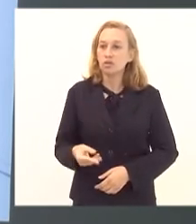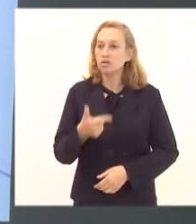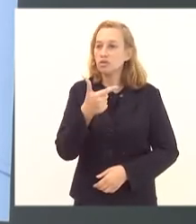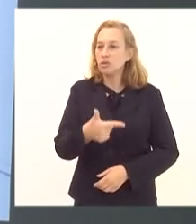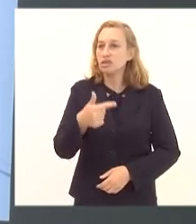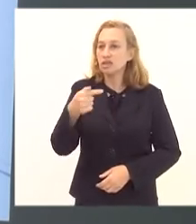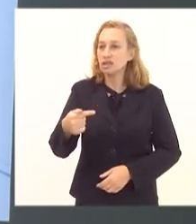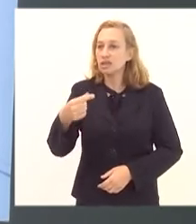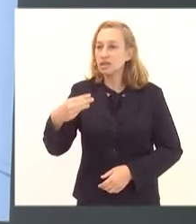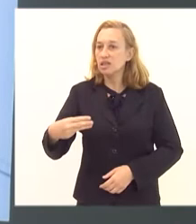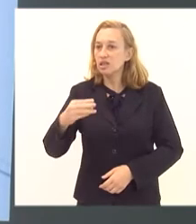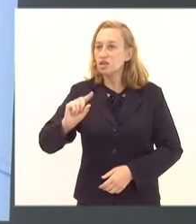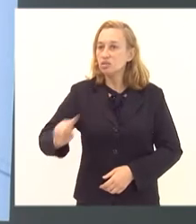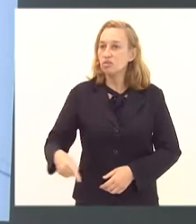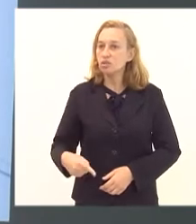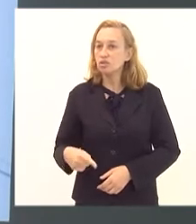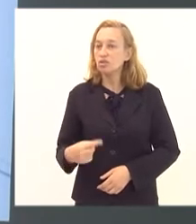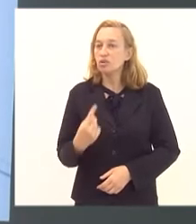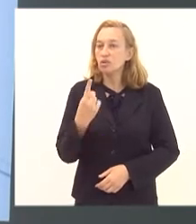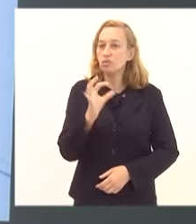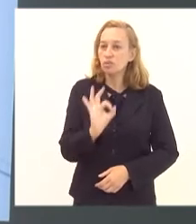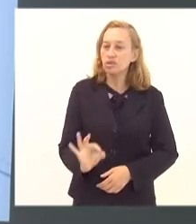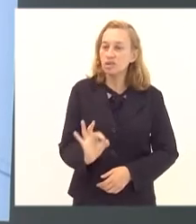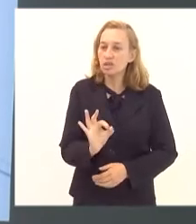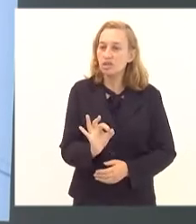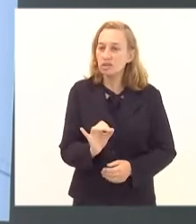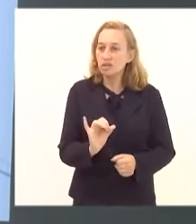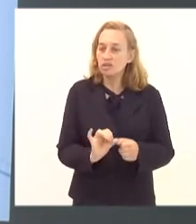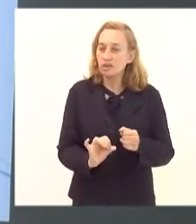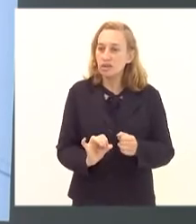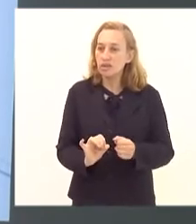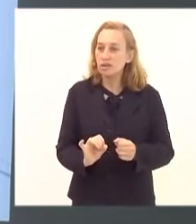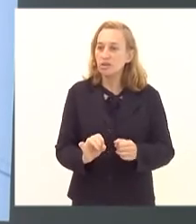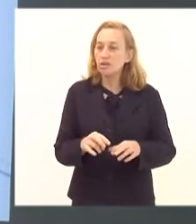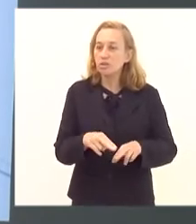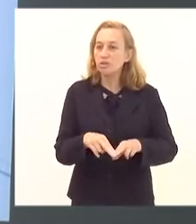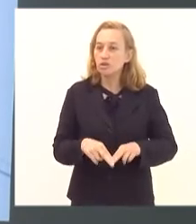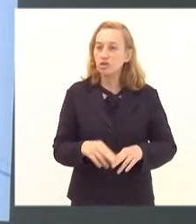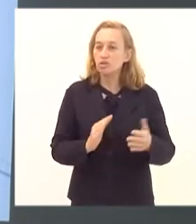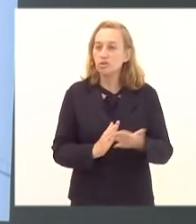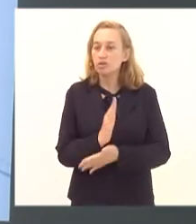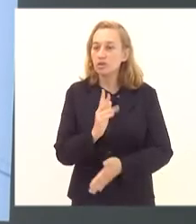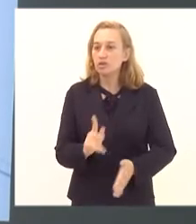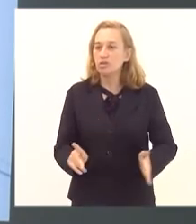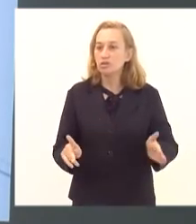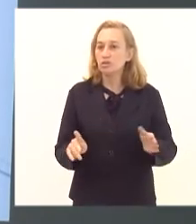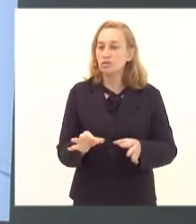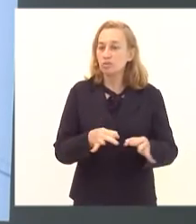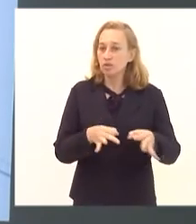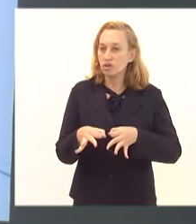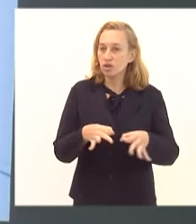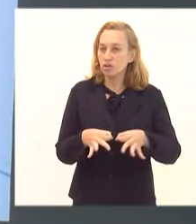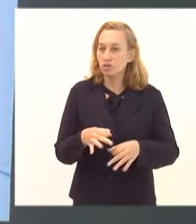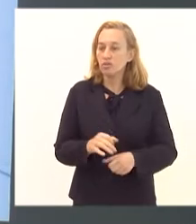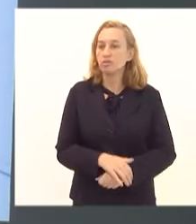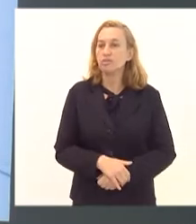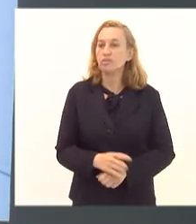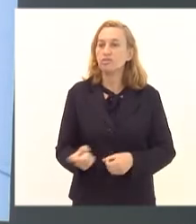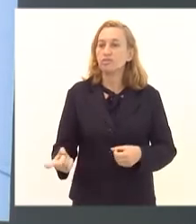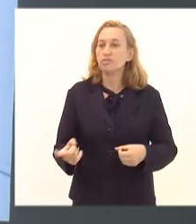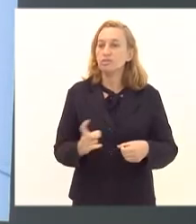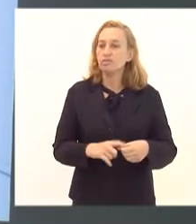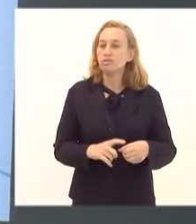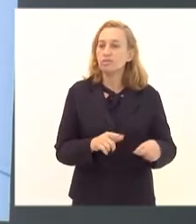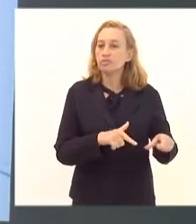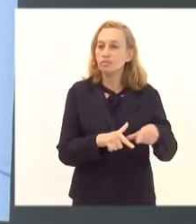R$ 44.273.000. Já teve 1% só de execução, por conta até também da aprovação do projeto executivo. Ali já estão os serviços que